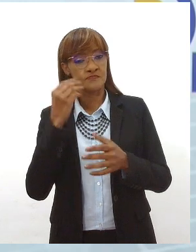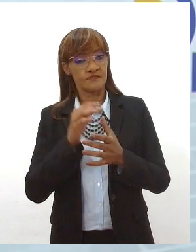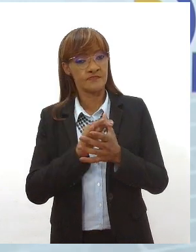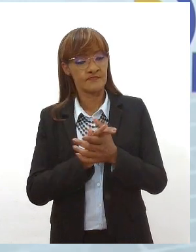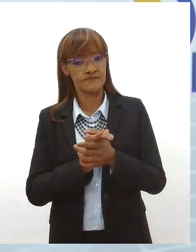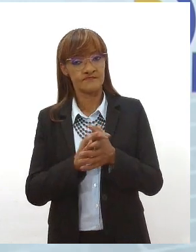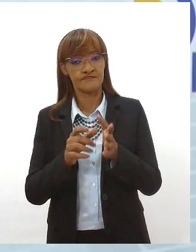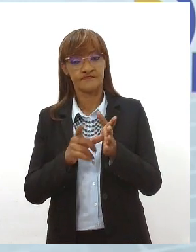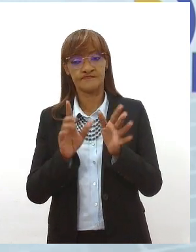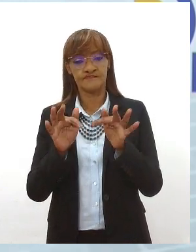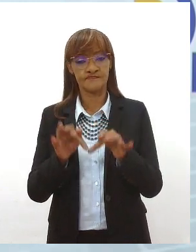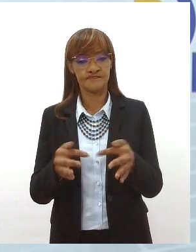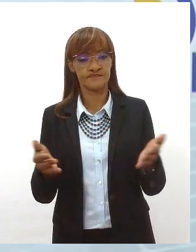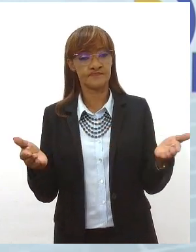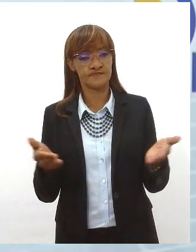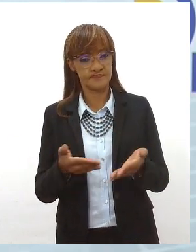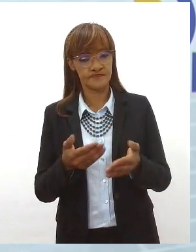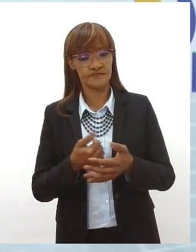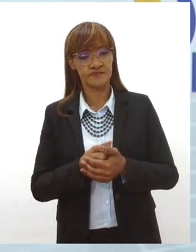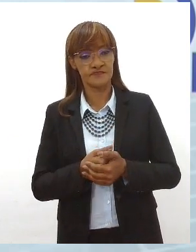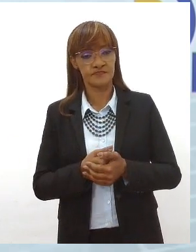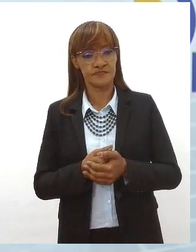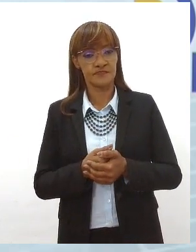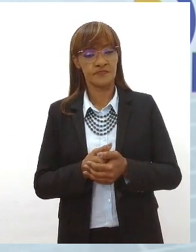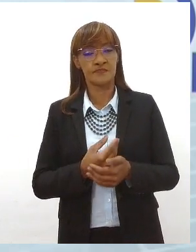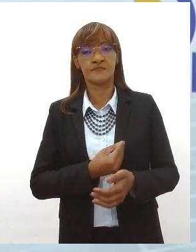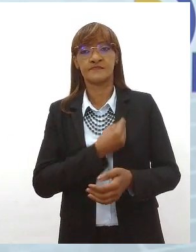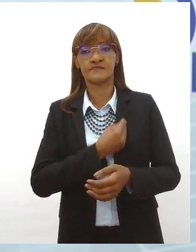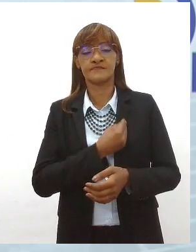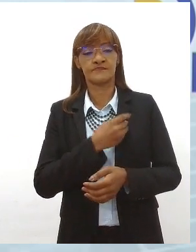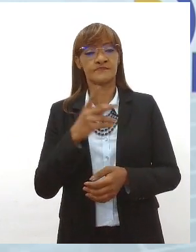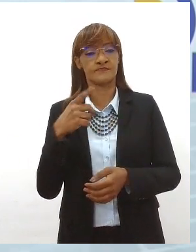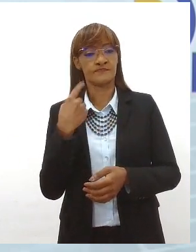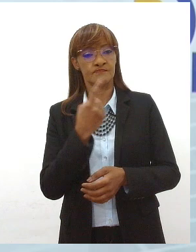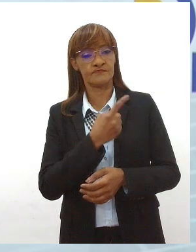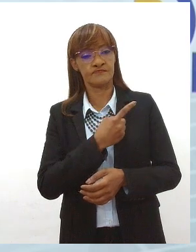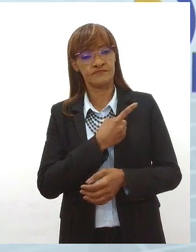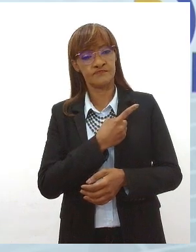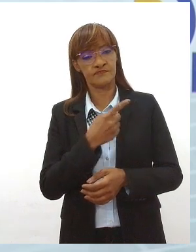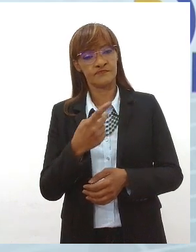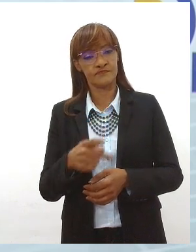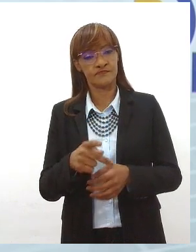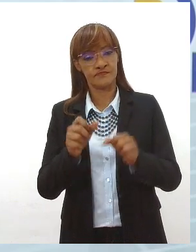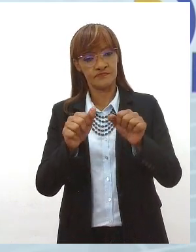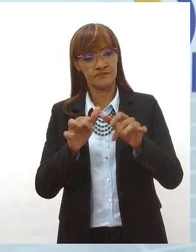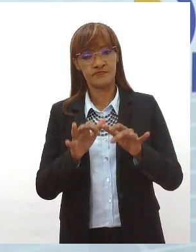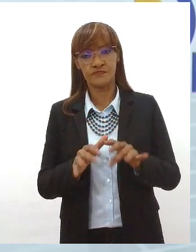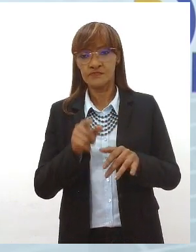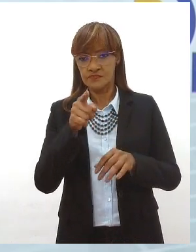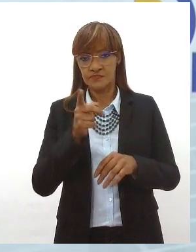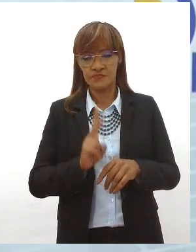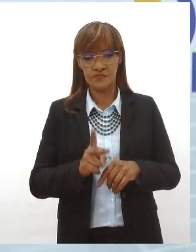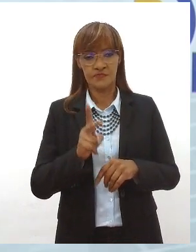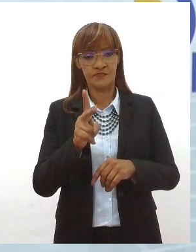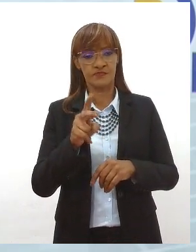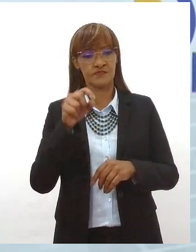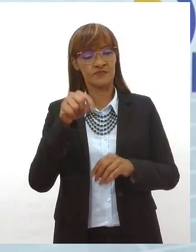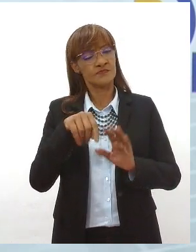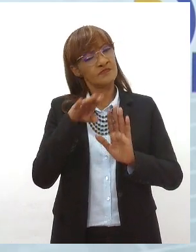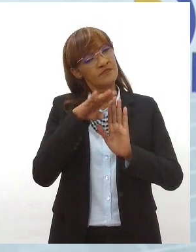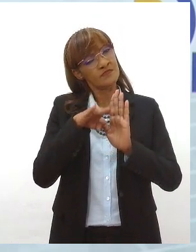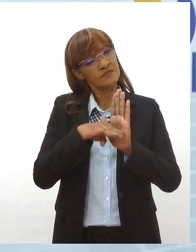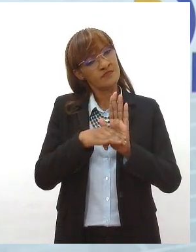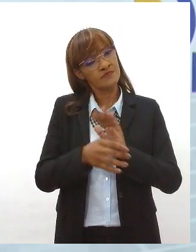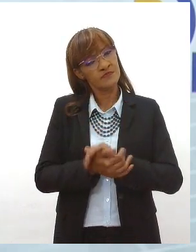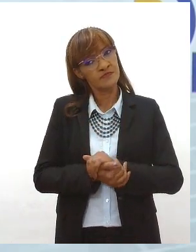essa reflexão, que também participou conosco aqui do programa Direto do Plenário. Você continua conosco aqui na programação da TV Alese e